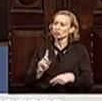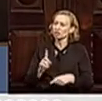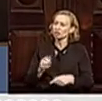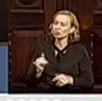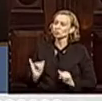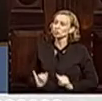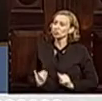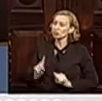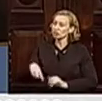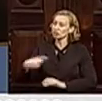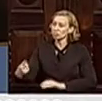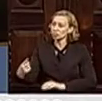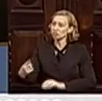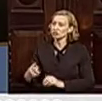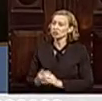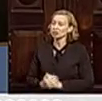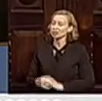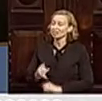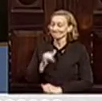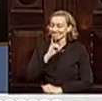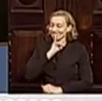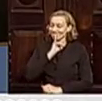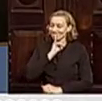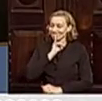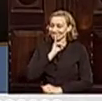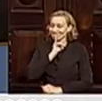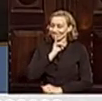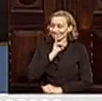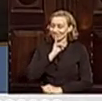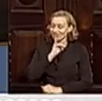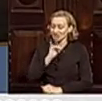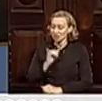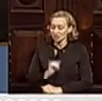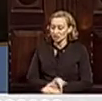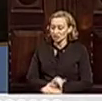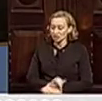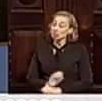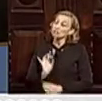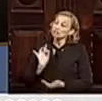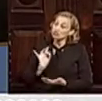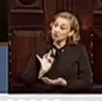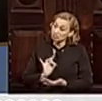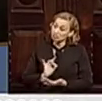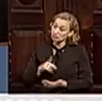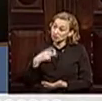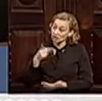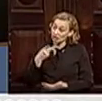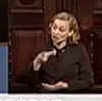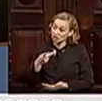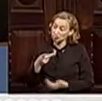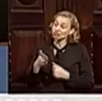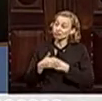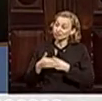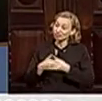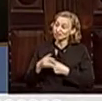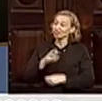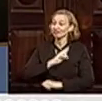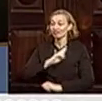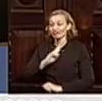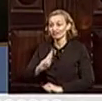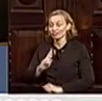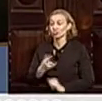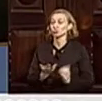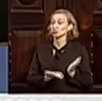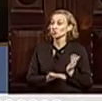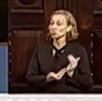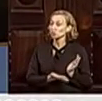intempéries. É com profunda tristeza, mas também firmando e reafirmando o carinho e a responsabilidade com os